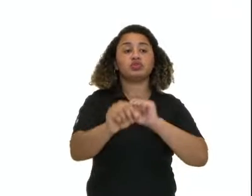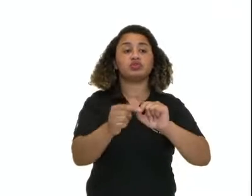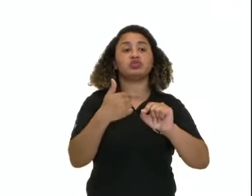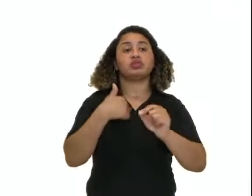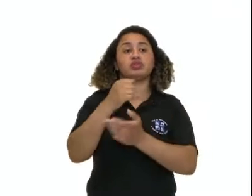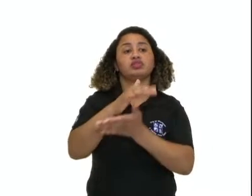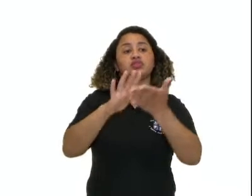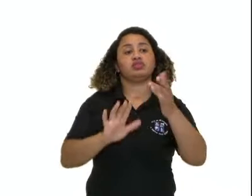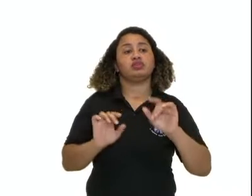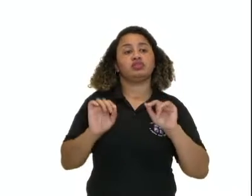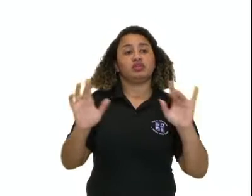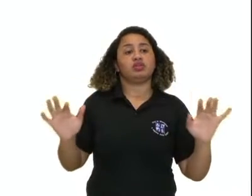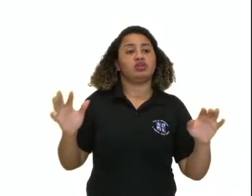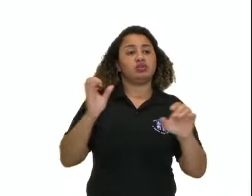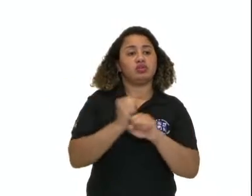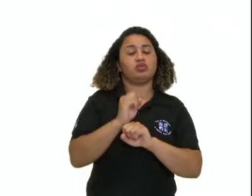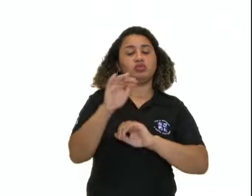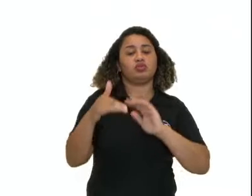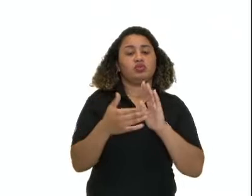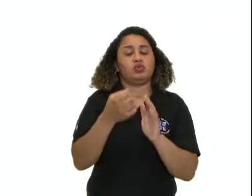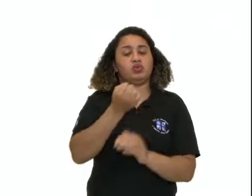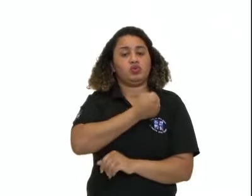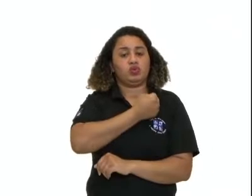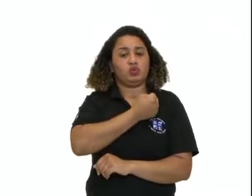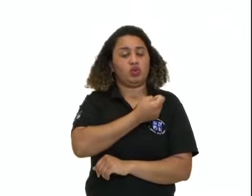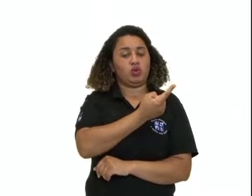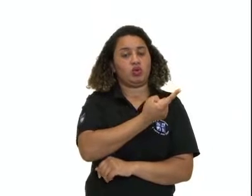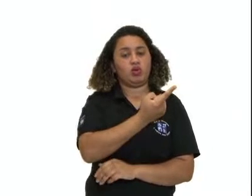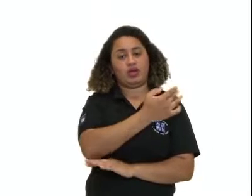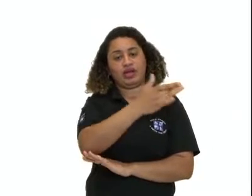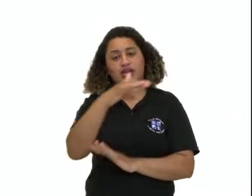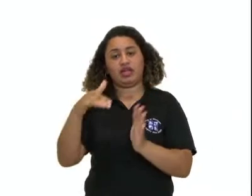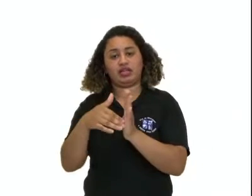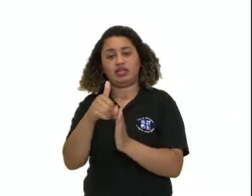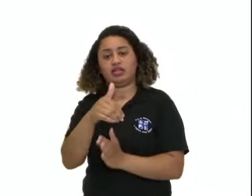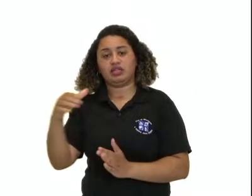lição. Somem todos os números de 1 até 100.